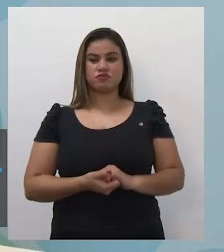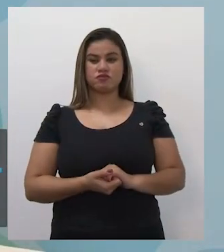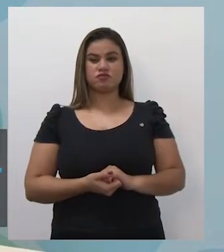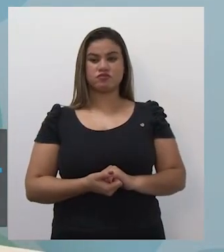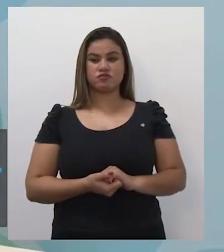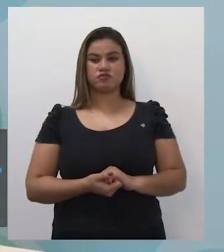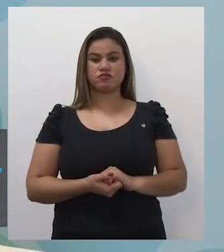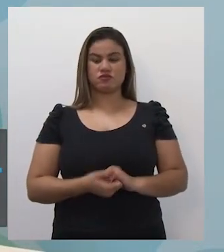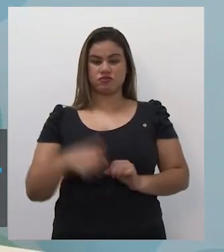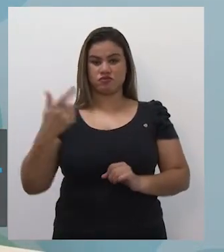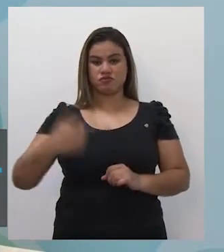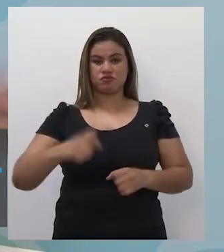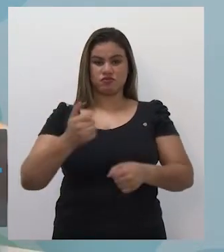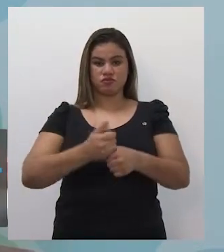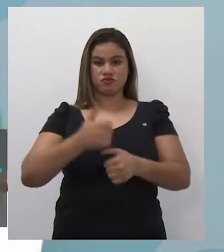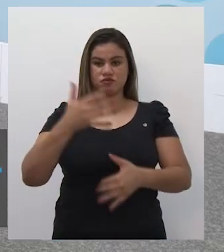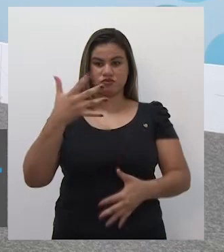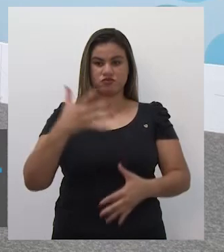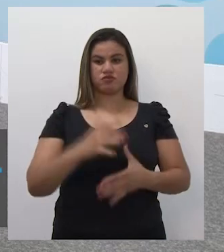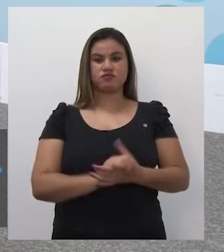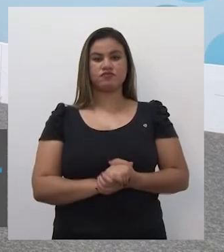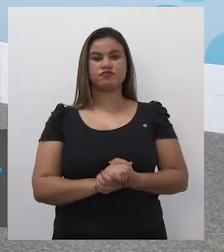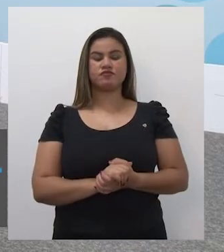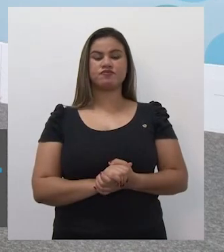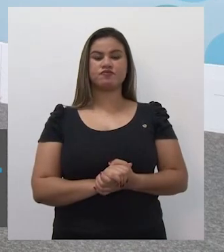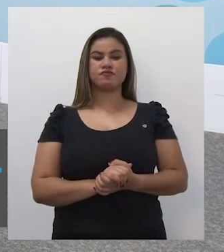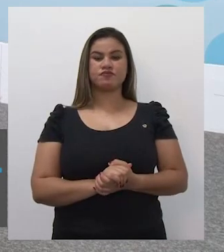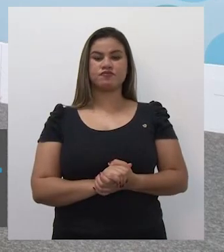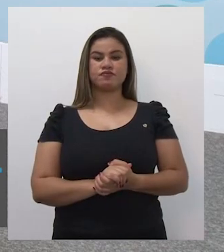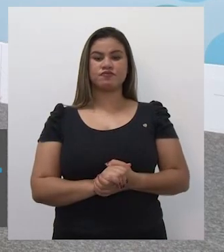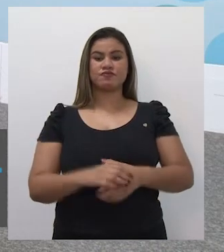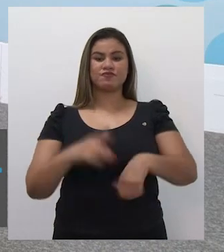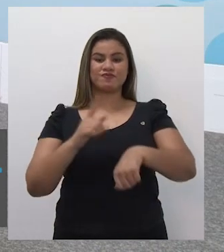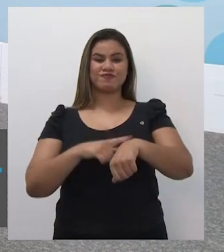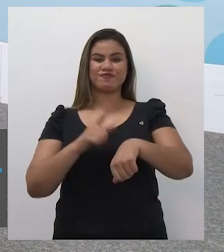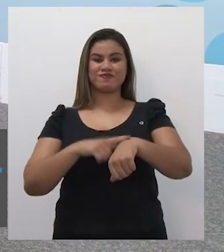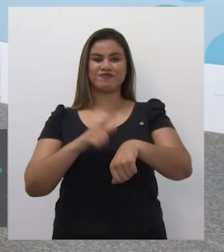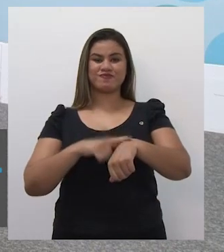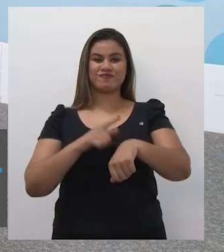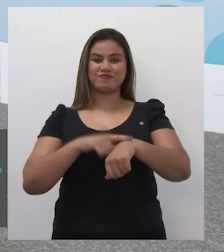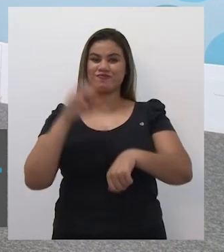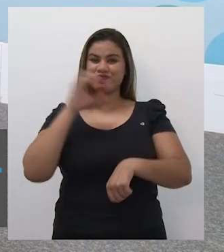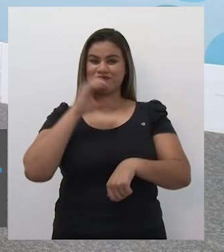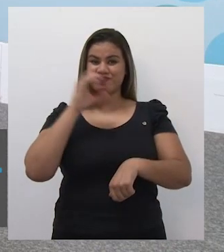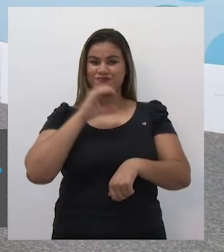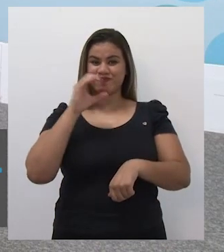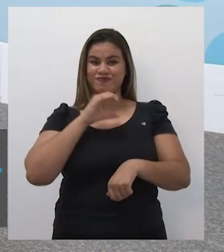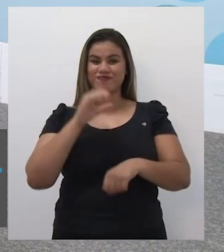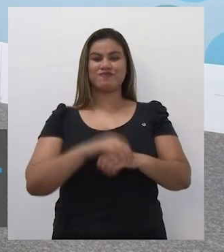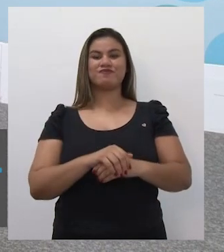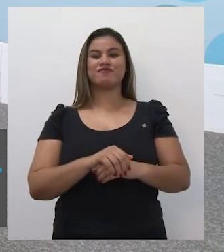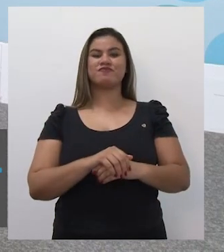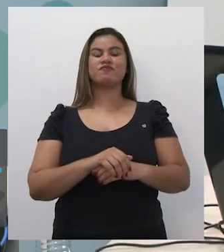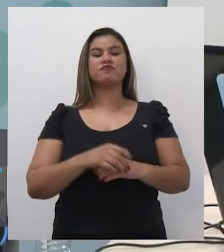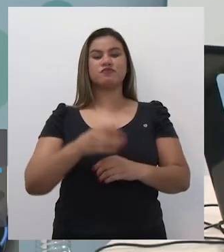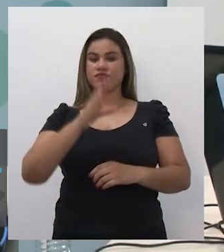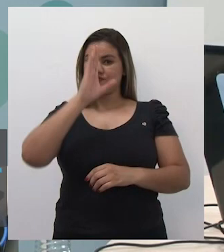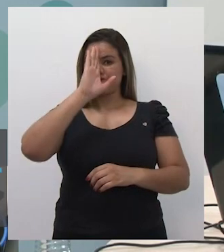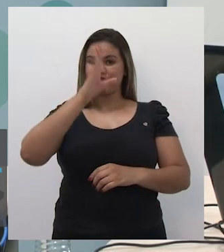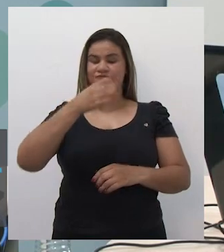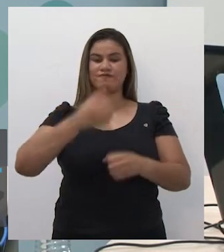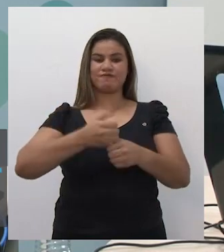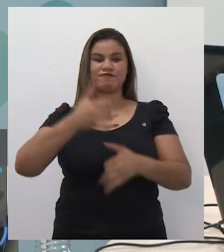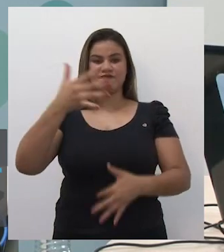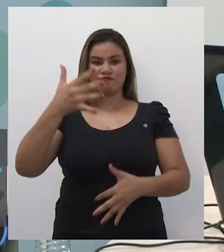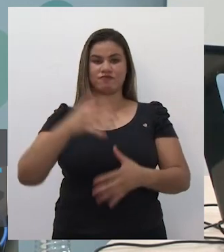para uma próxima interação, né, Max? Muito bem. Então, o tempo não nos espera, o tempo urge, já vamos diretamente à interação.